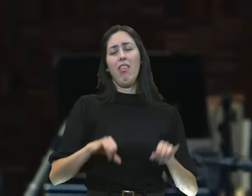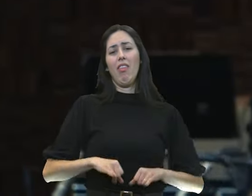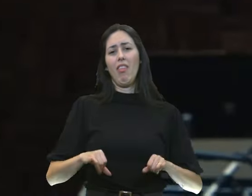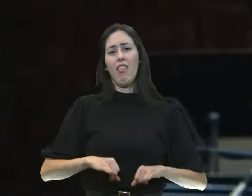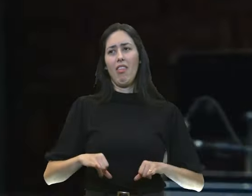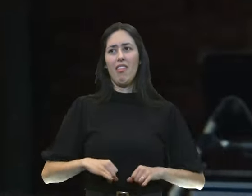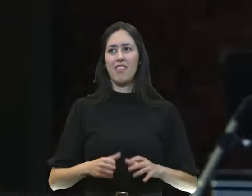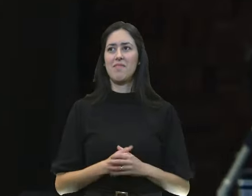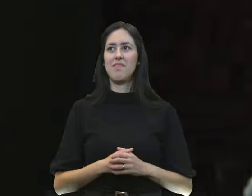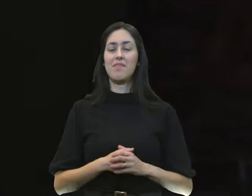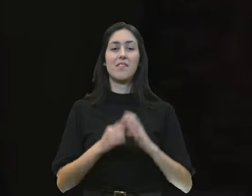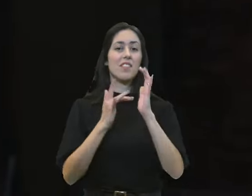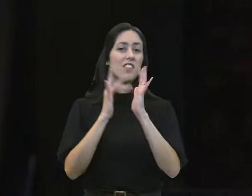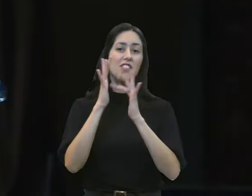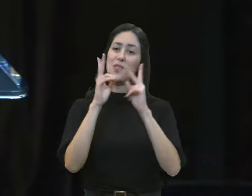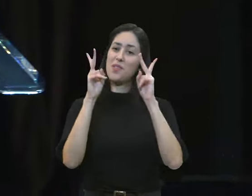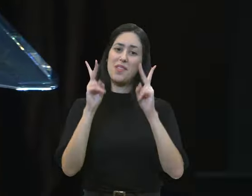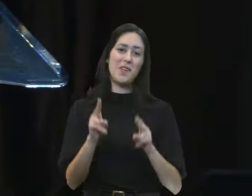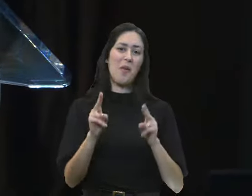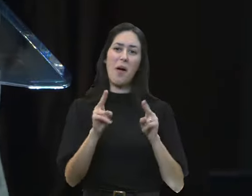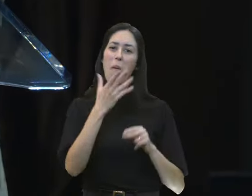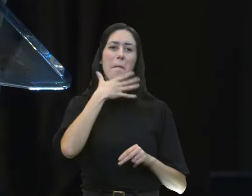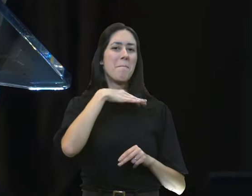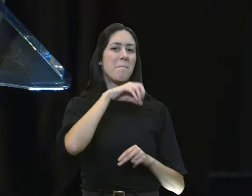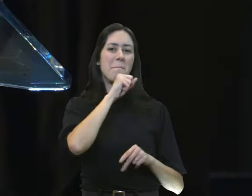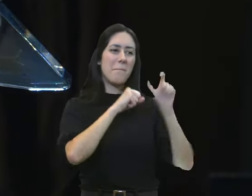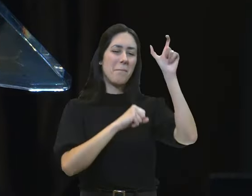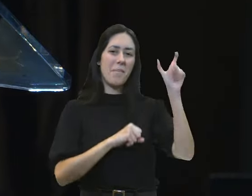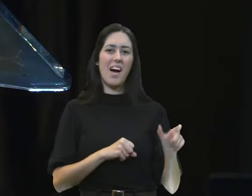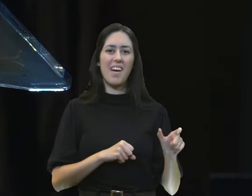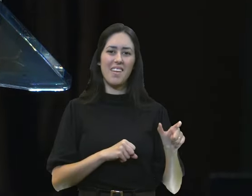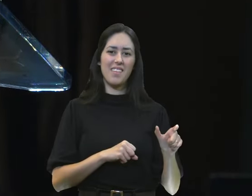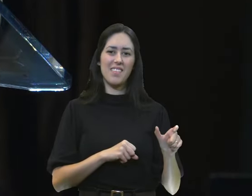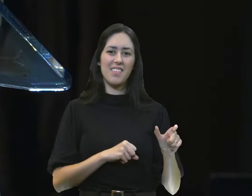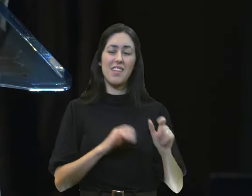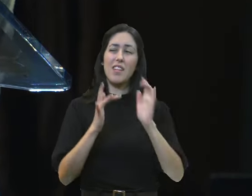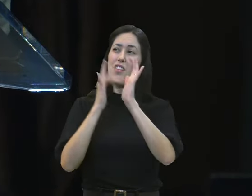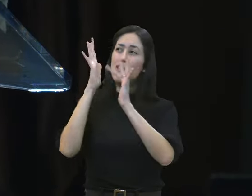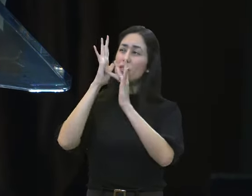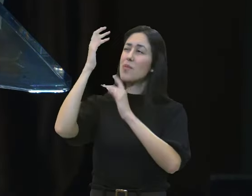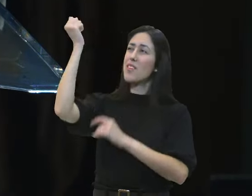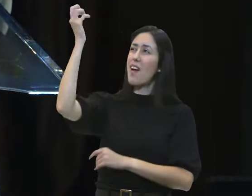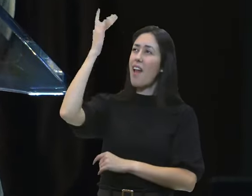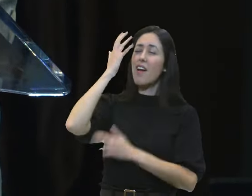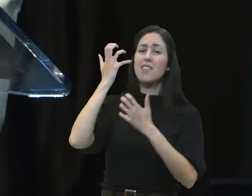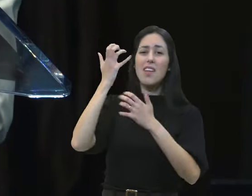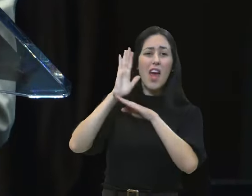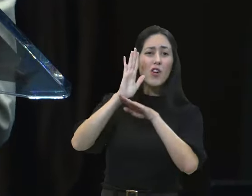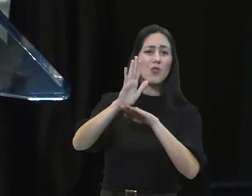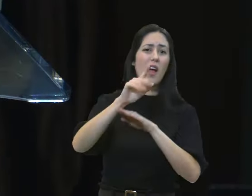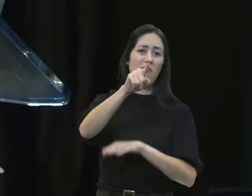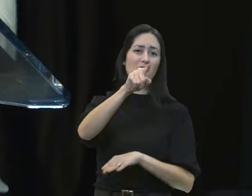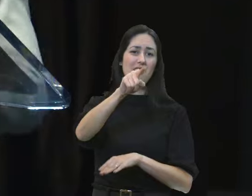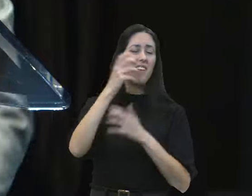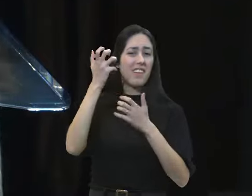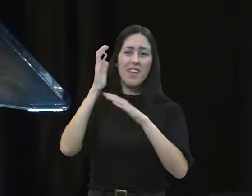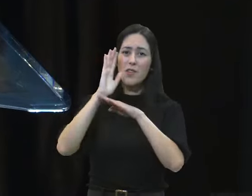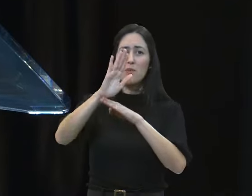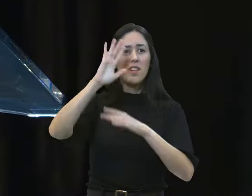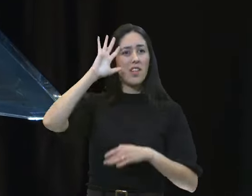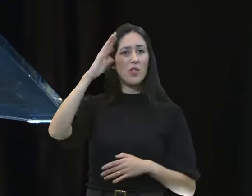Jesus é como esse pai, que cheio de graça, quer cuidar de você, quer te dar soluções, quer resolver a